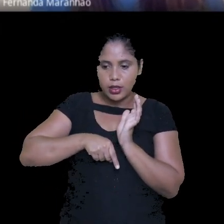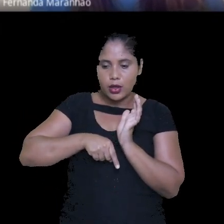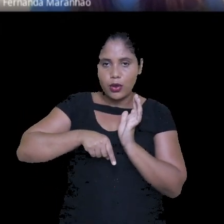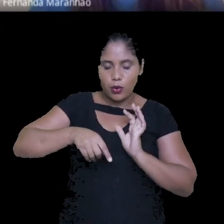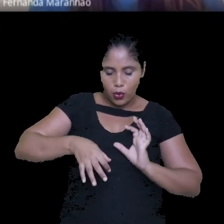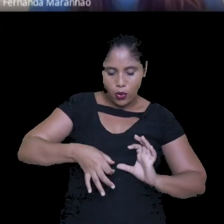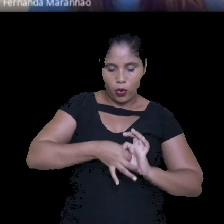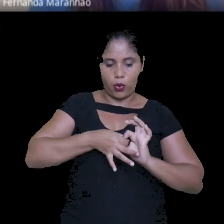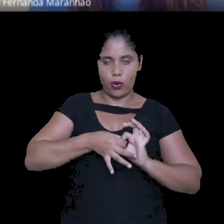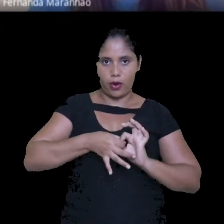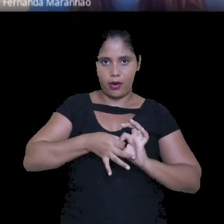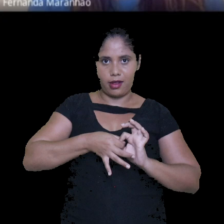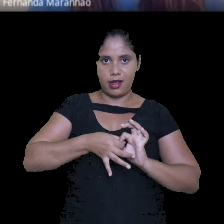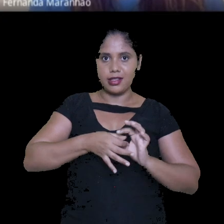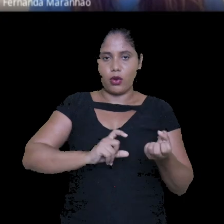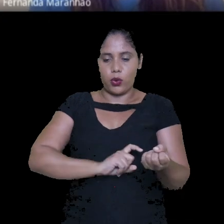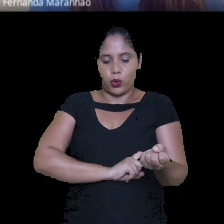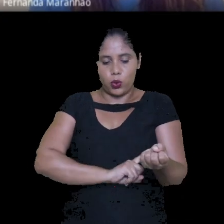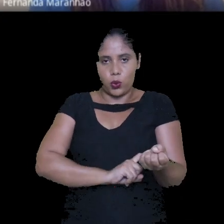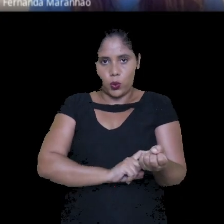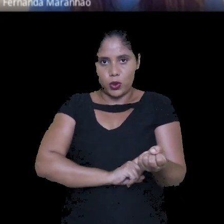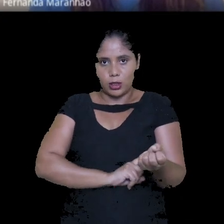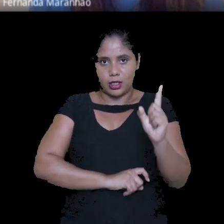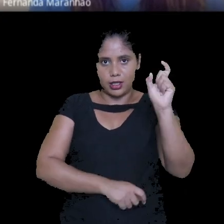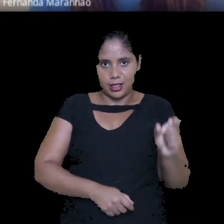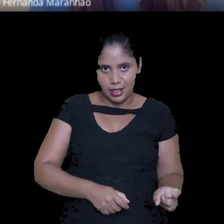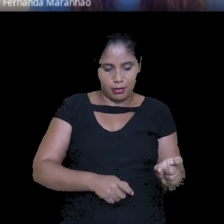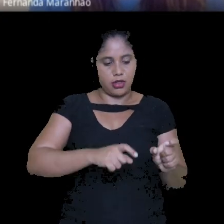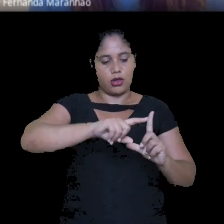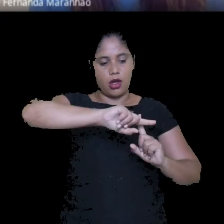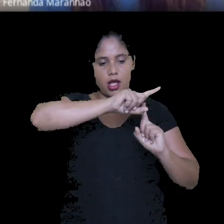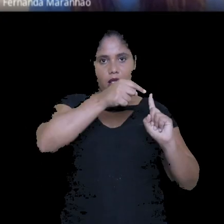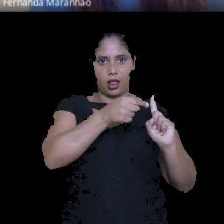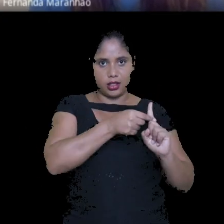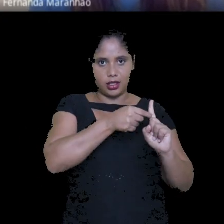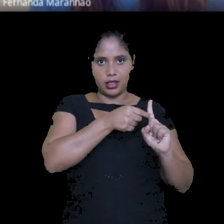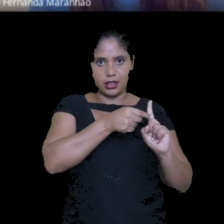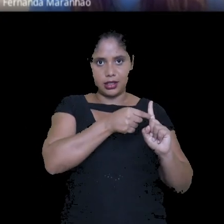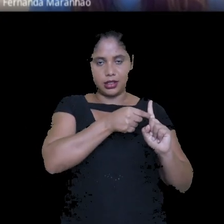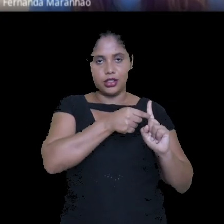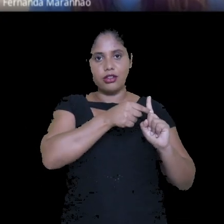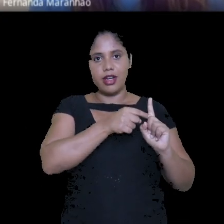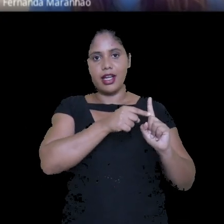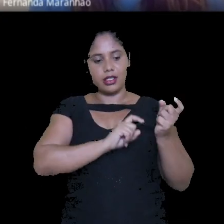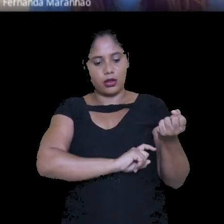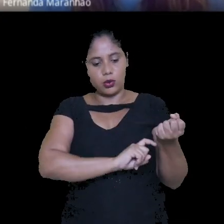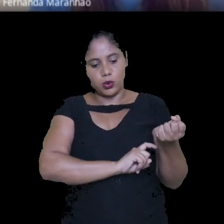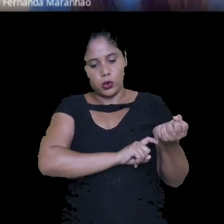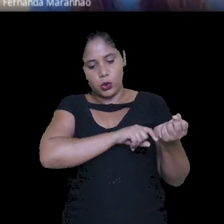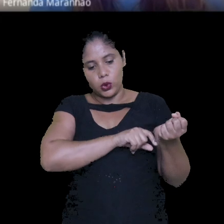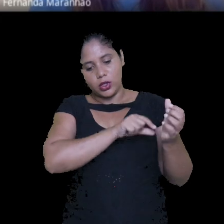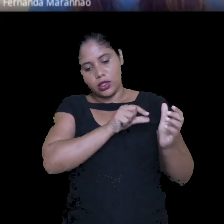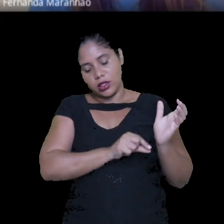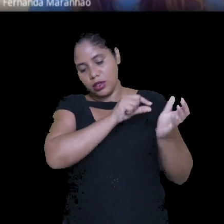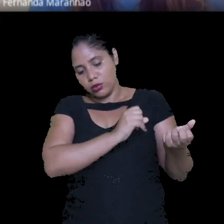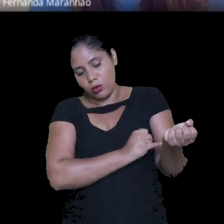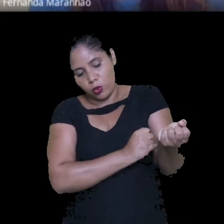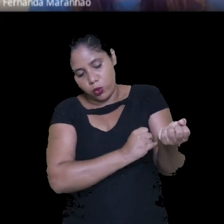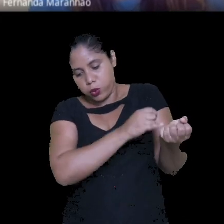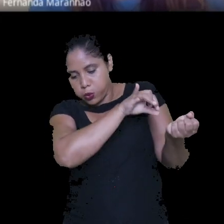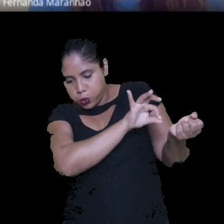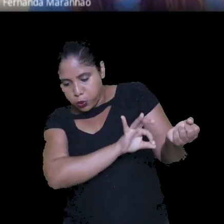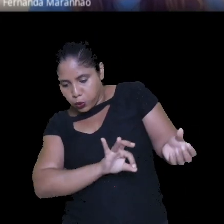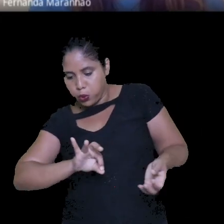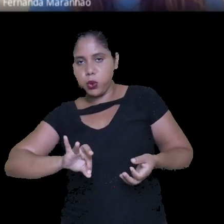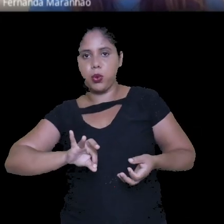elas vêm justamente de uma falha na placentação no inglês conhecido como deep placentation, na tradução